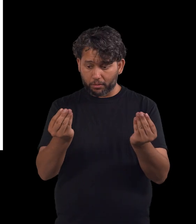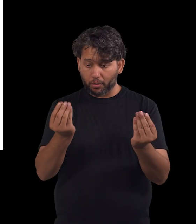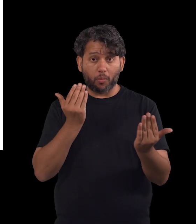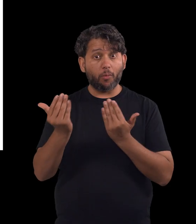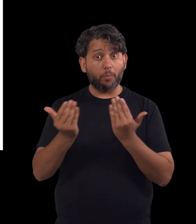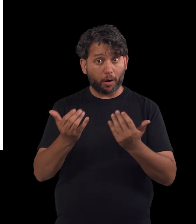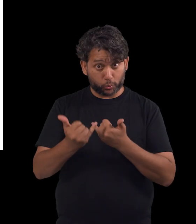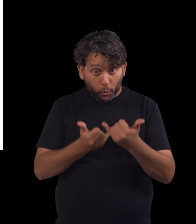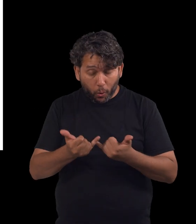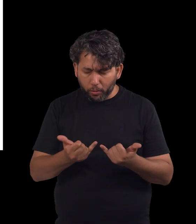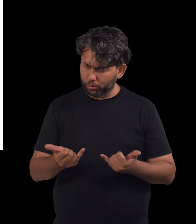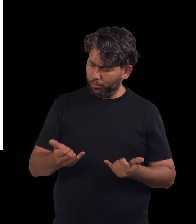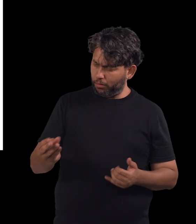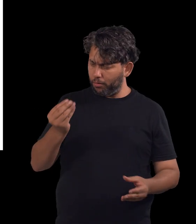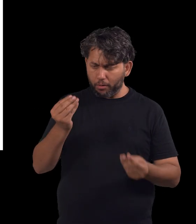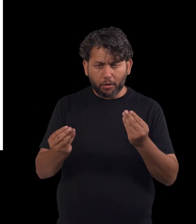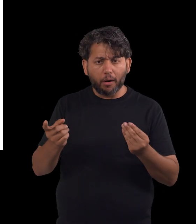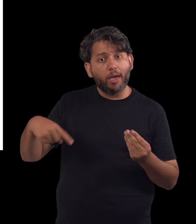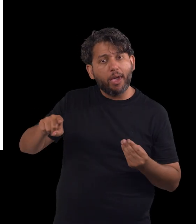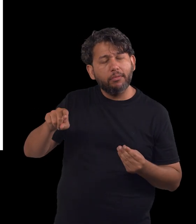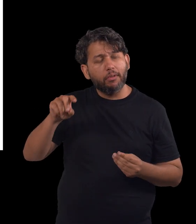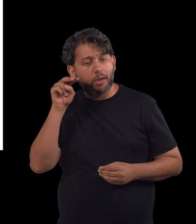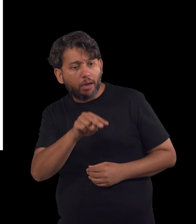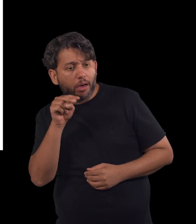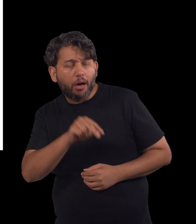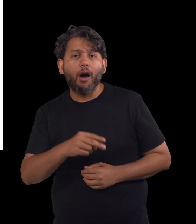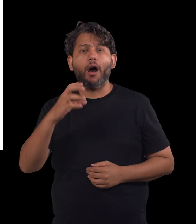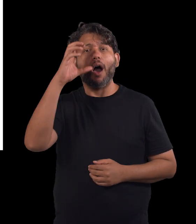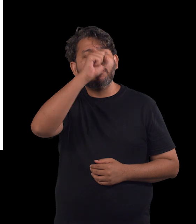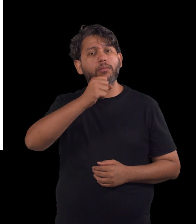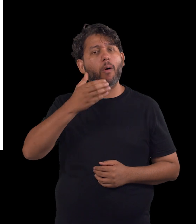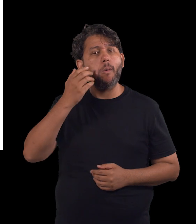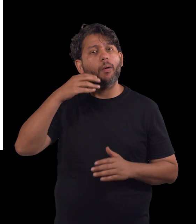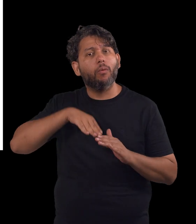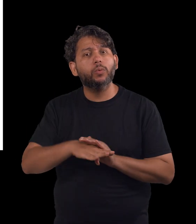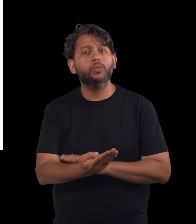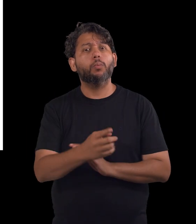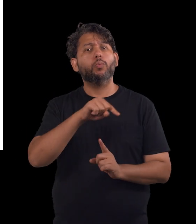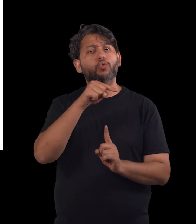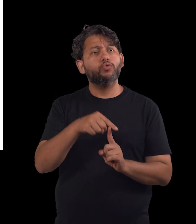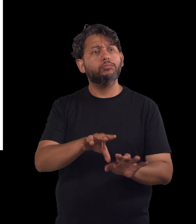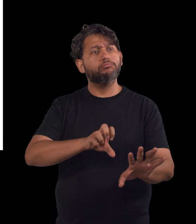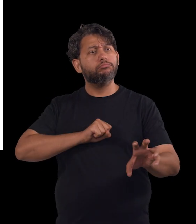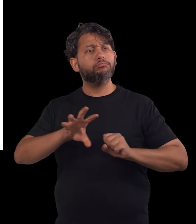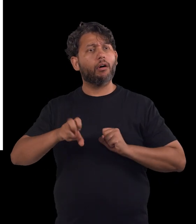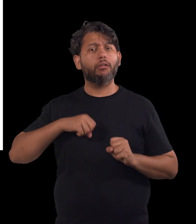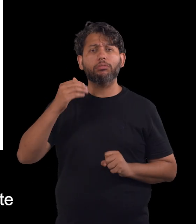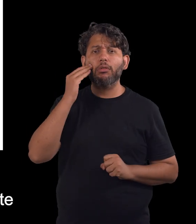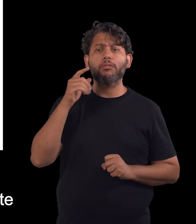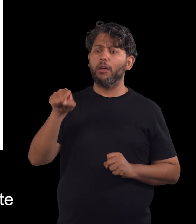esses atributos nas rodadas do jogo, os estudantes vão, pouco a pouco, se familiarizando com cada